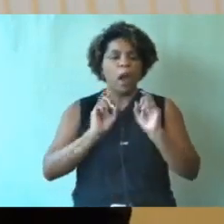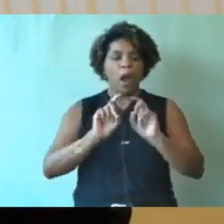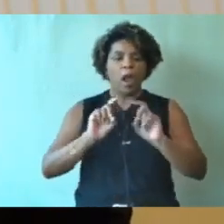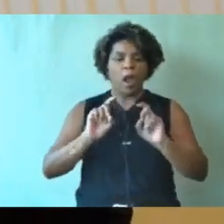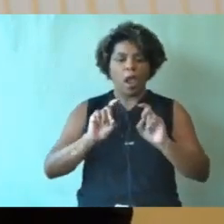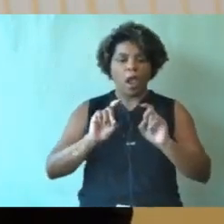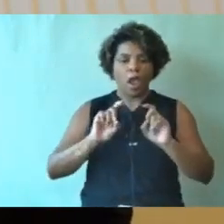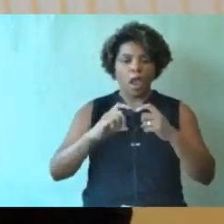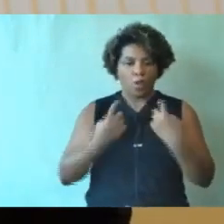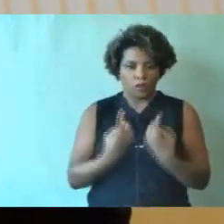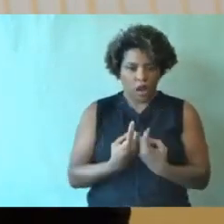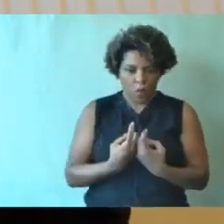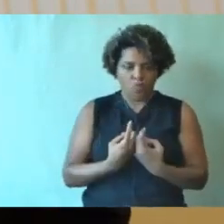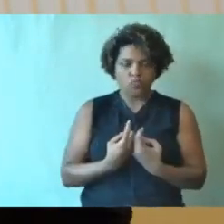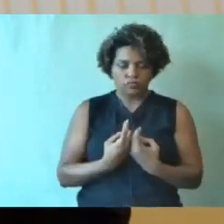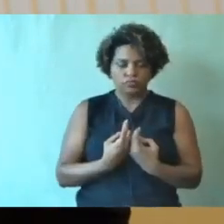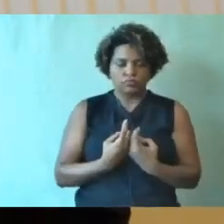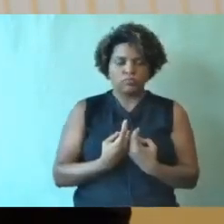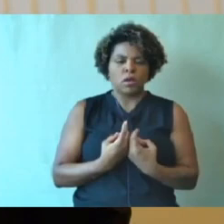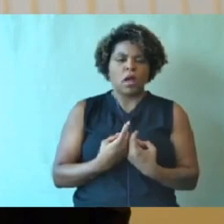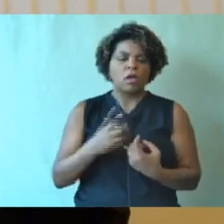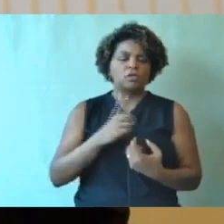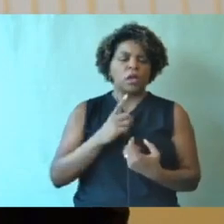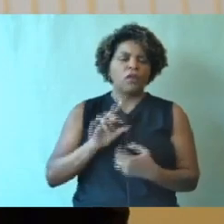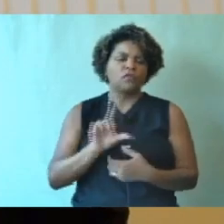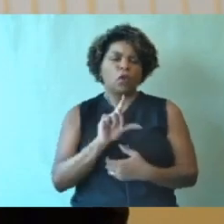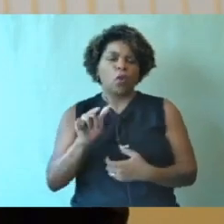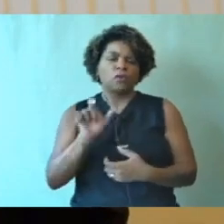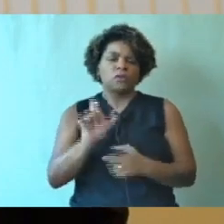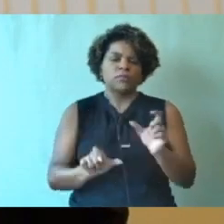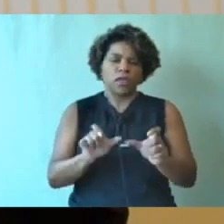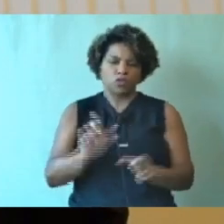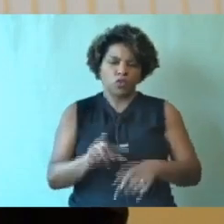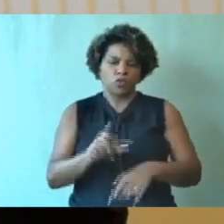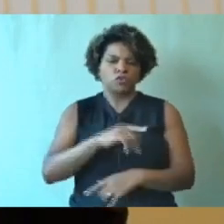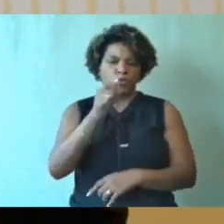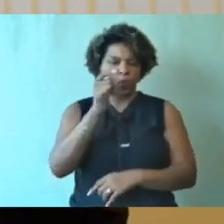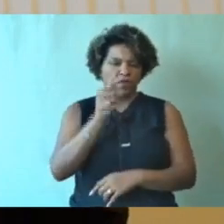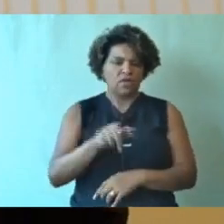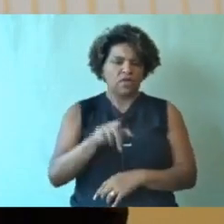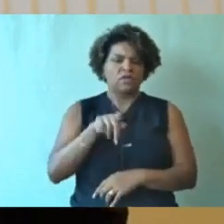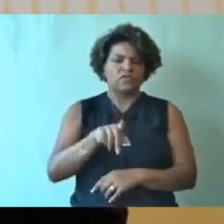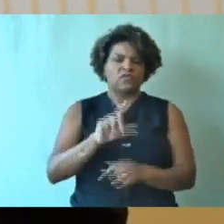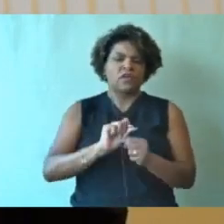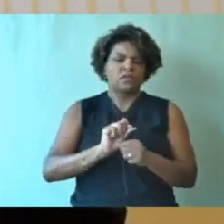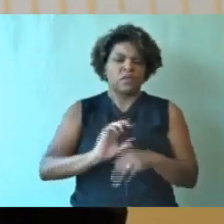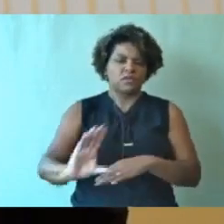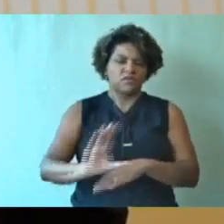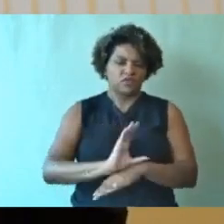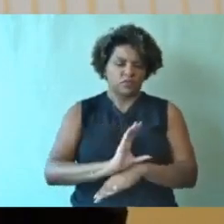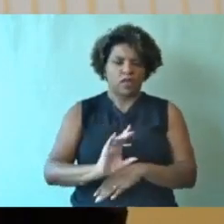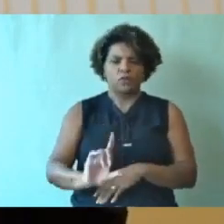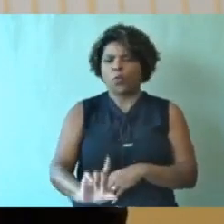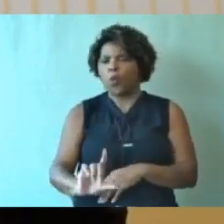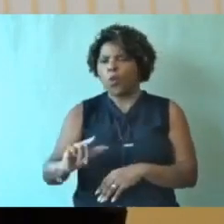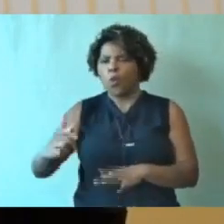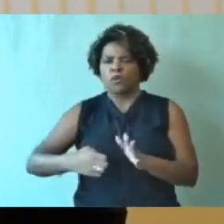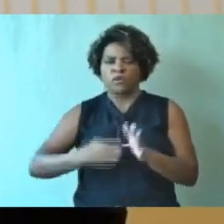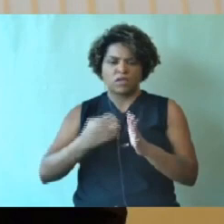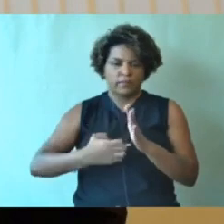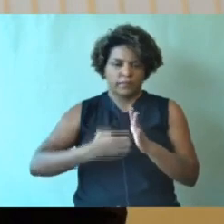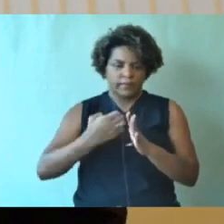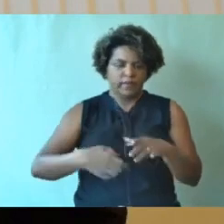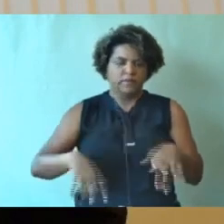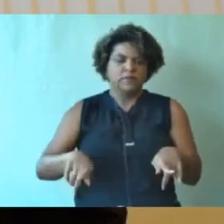do consórcio tinham interesse no investimento, outros consórcios, outras empresas